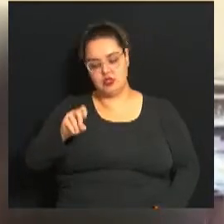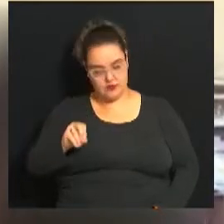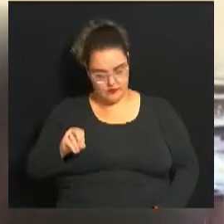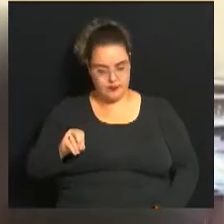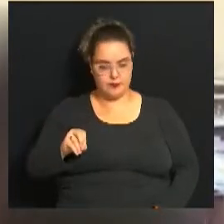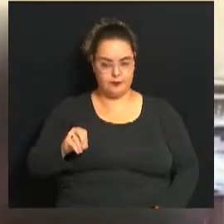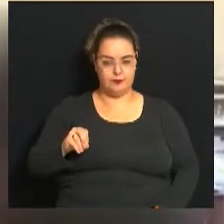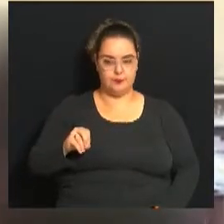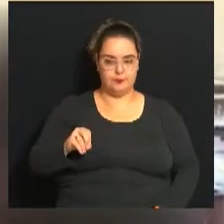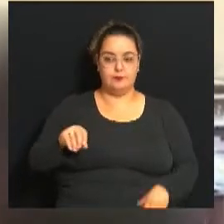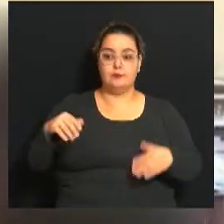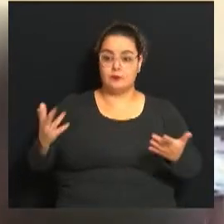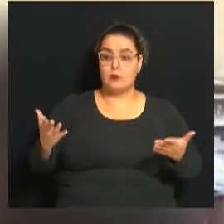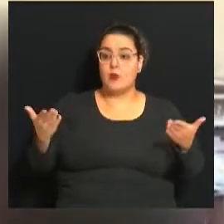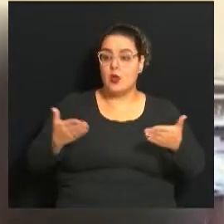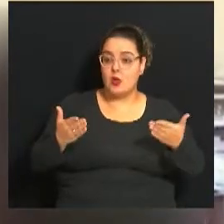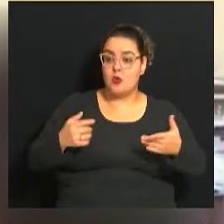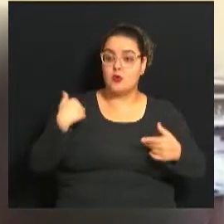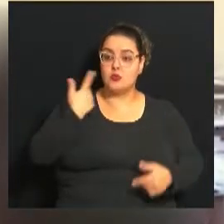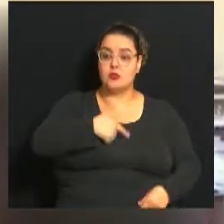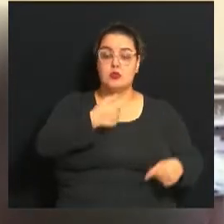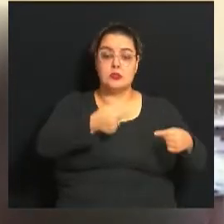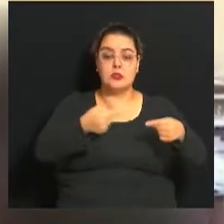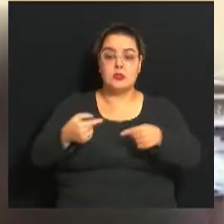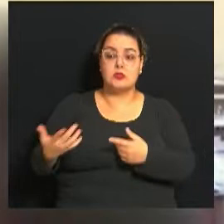E nós hoje vamos discutir